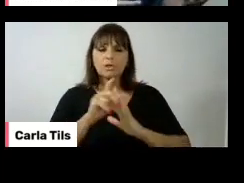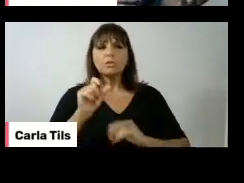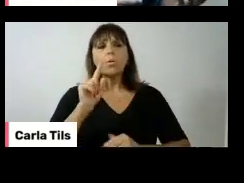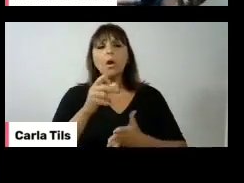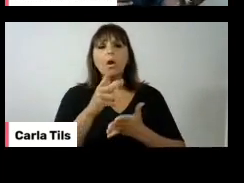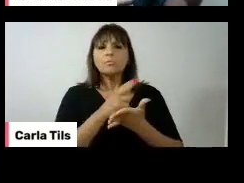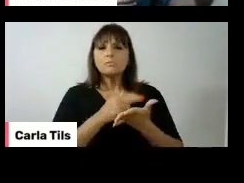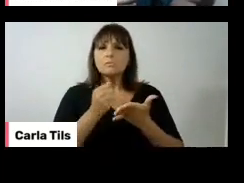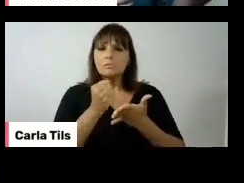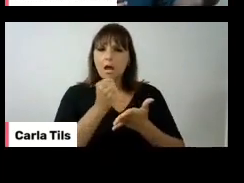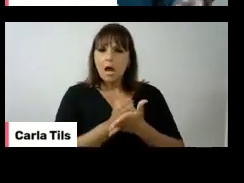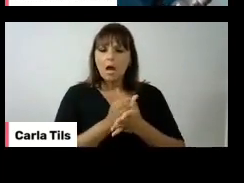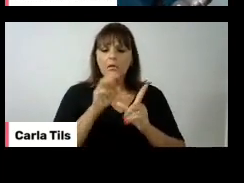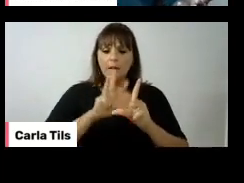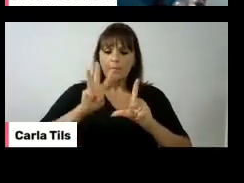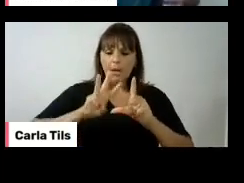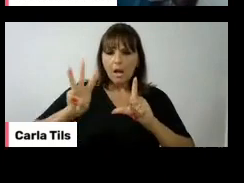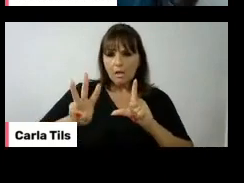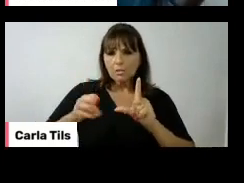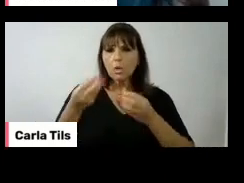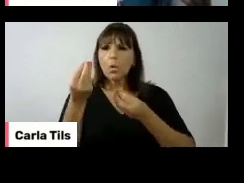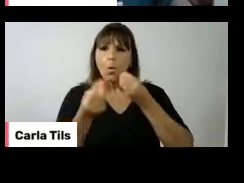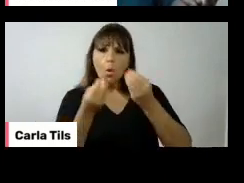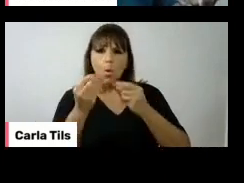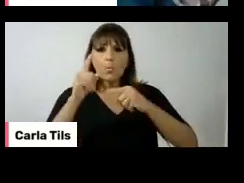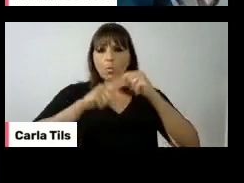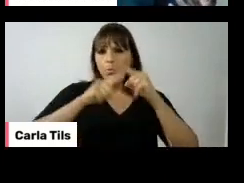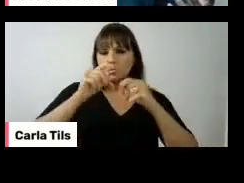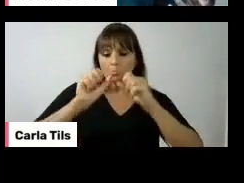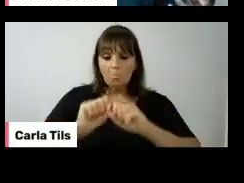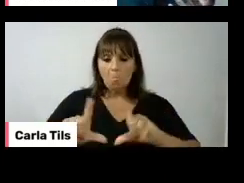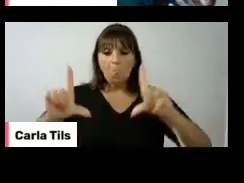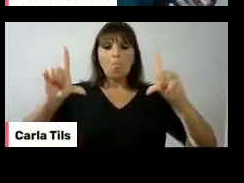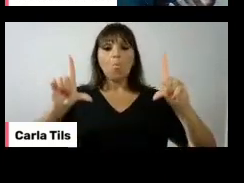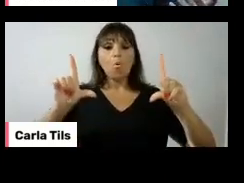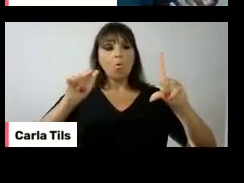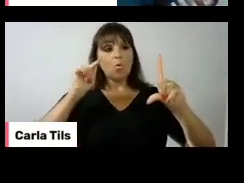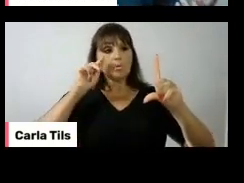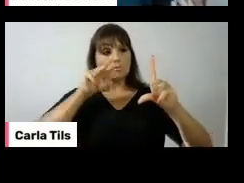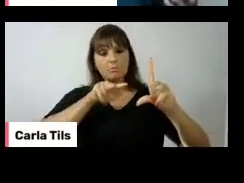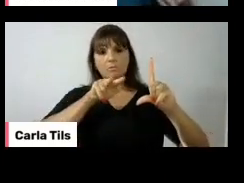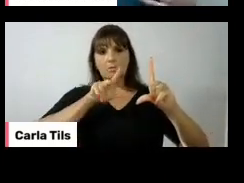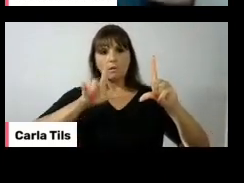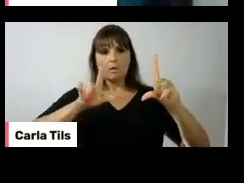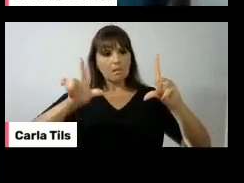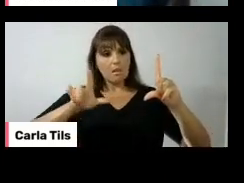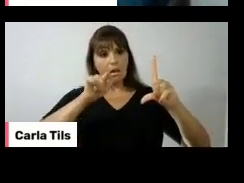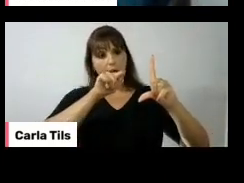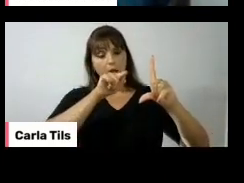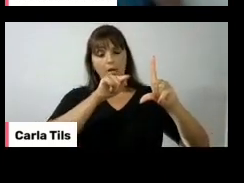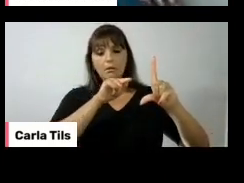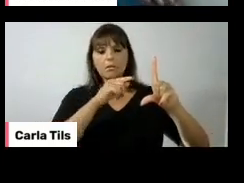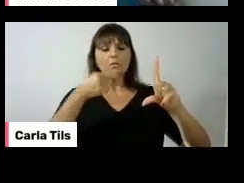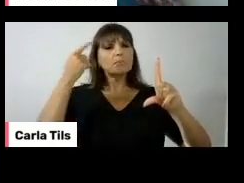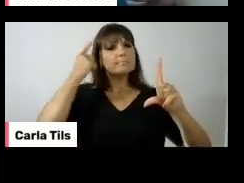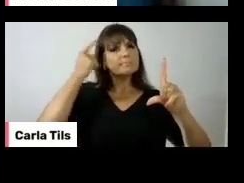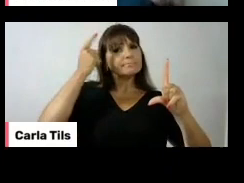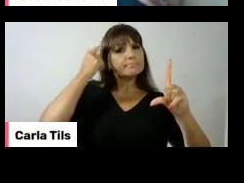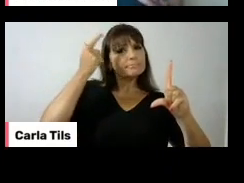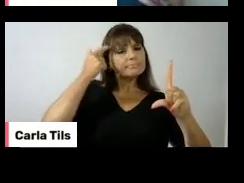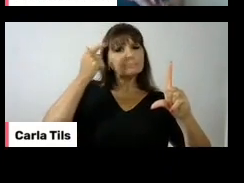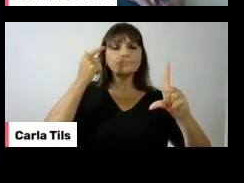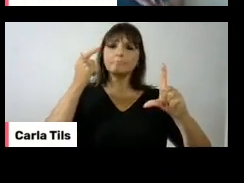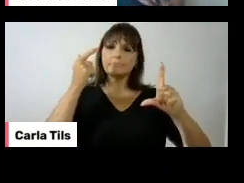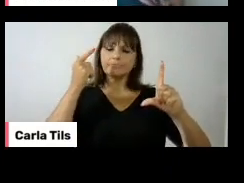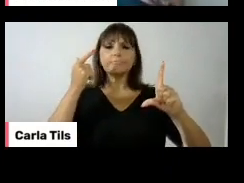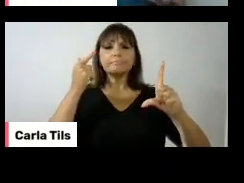é que os produtos vão aparecer em tela? Normalmente a gente começa a pensar assim. Mas quando nós começamos a pensar isso, nós estamos,